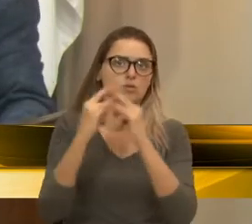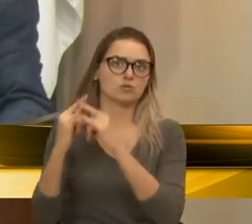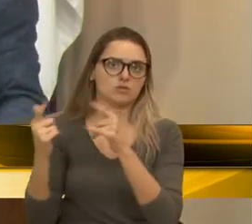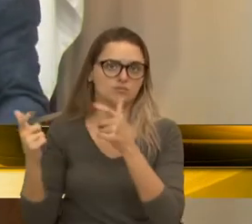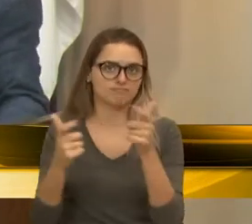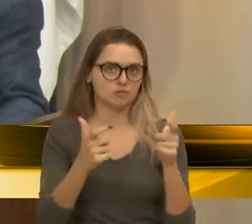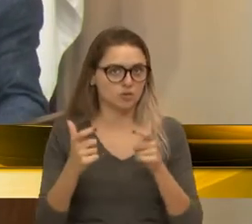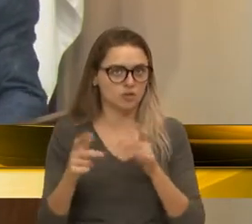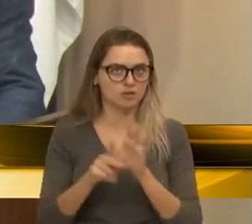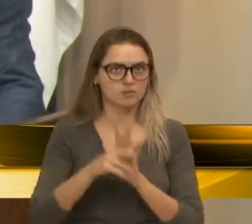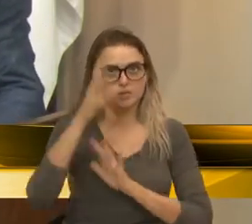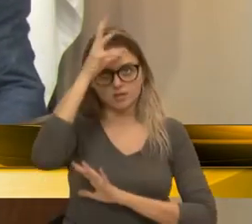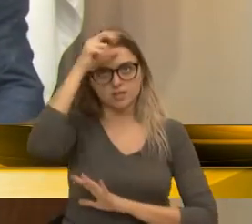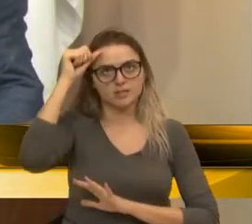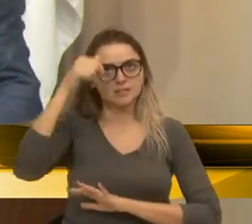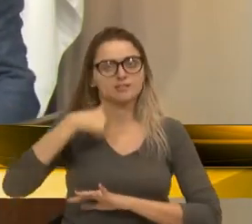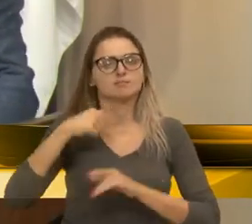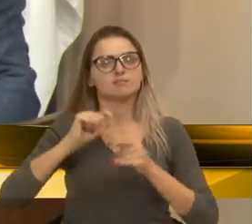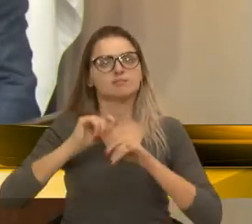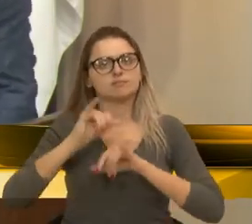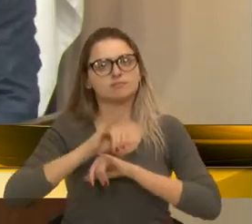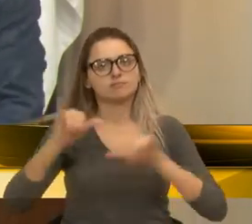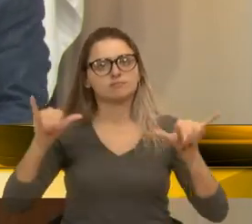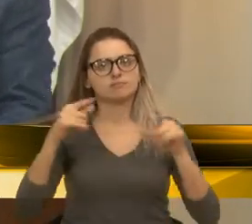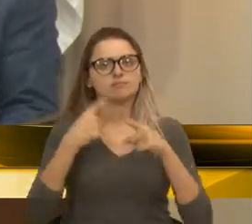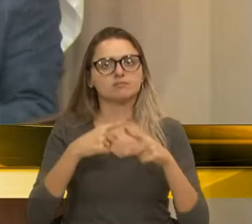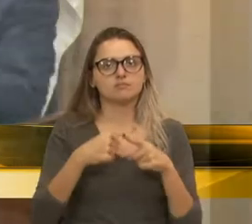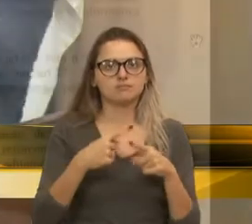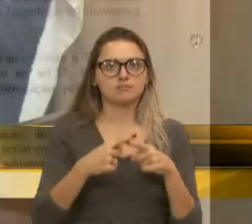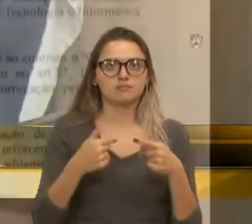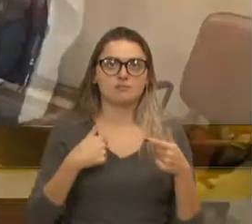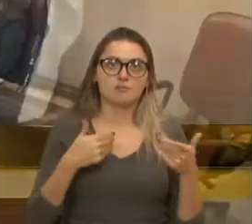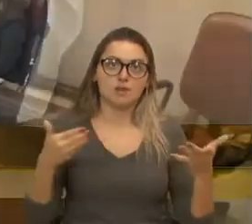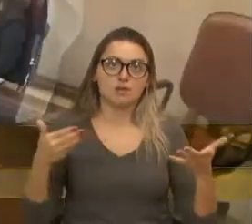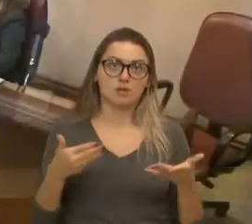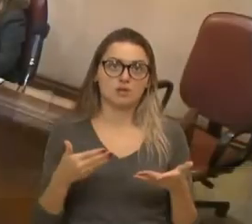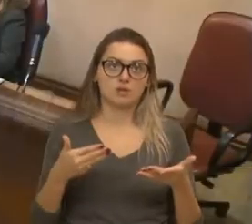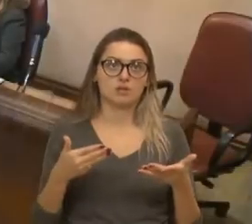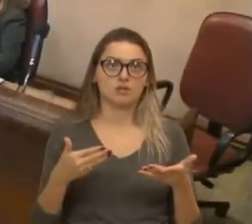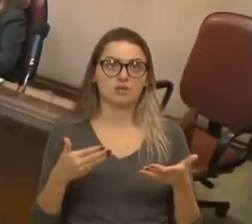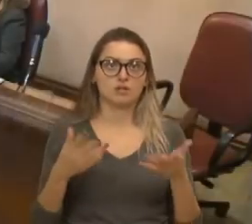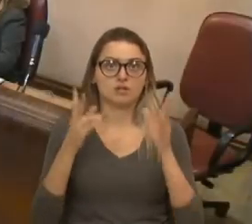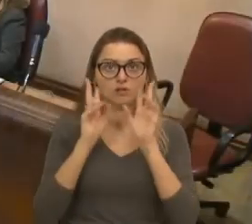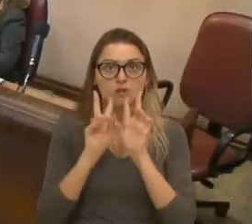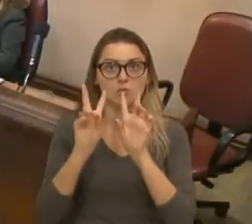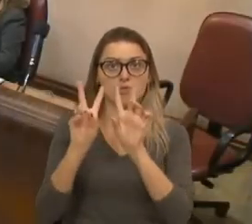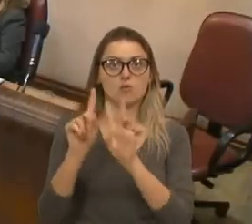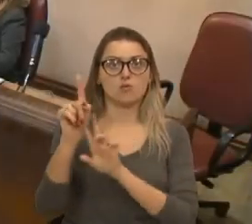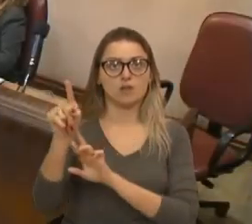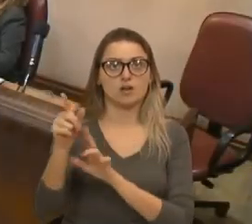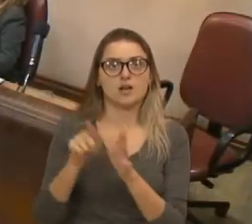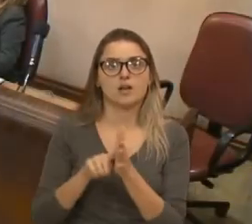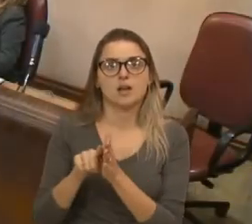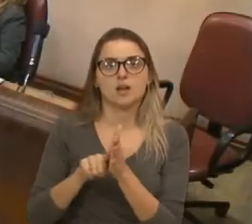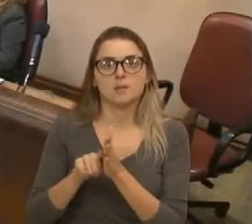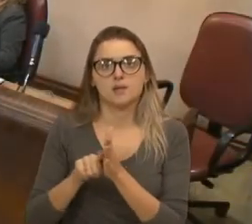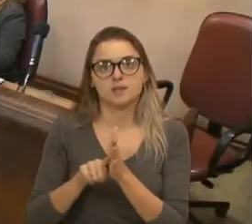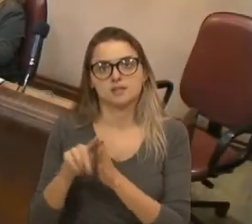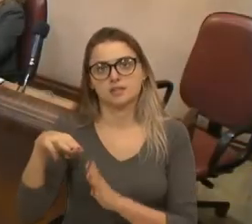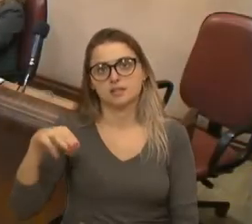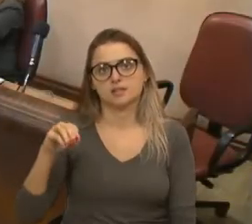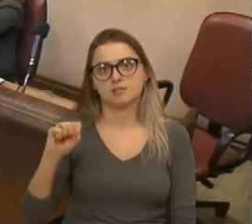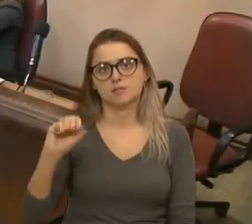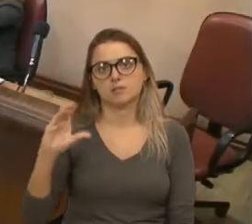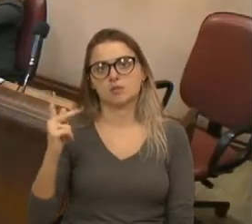Então, faço esse alerta porque, com o tempo agora, vamos nos debruçar, né, Mosquen, como nossos amigos